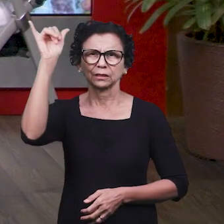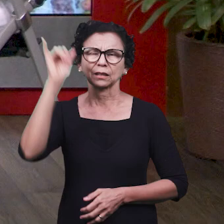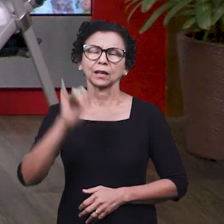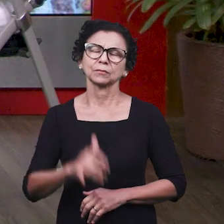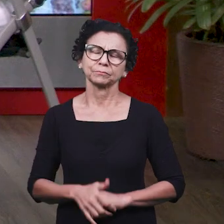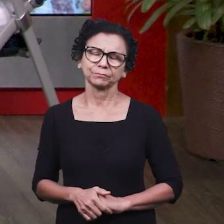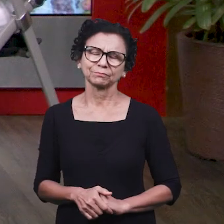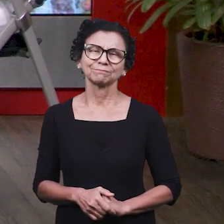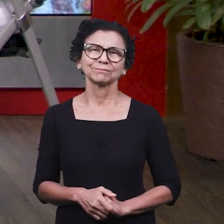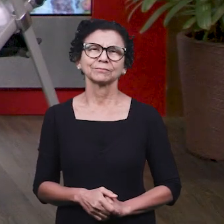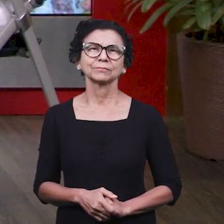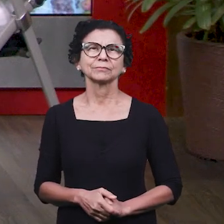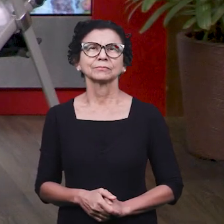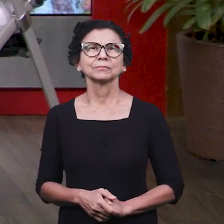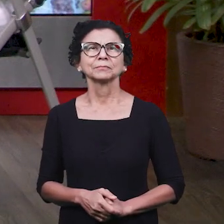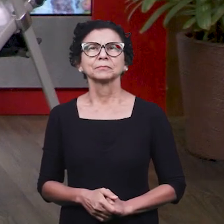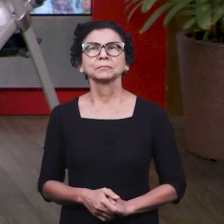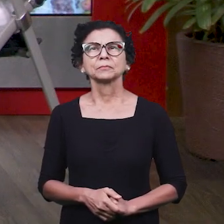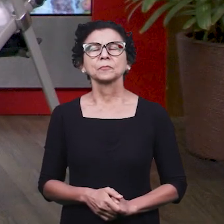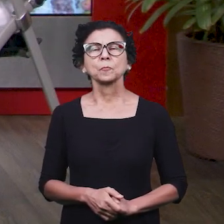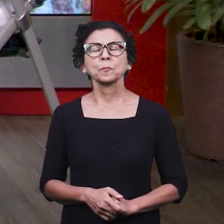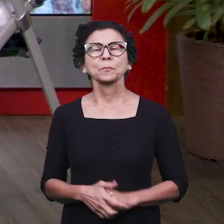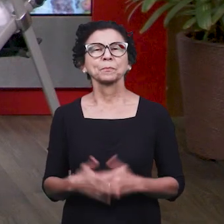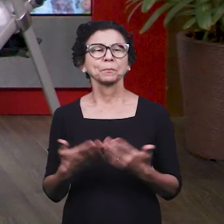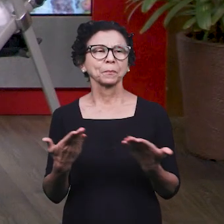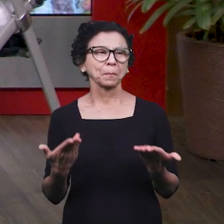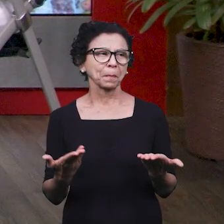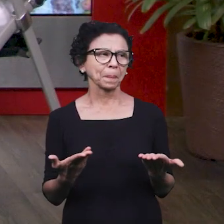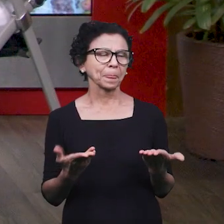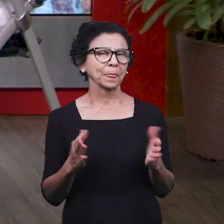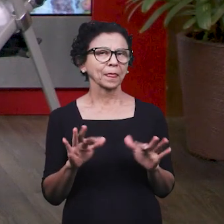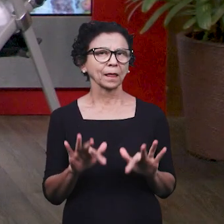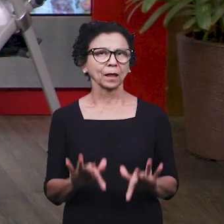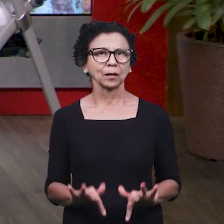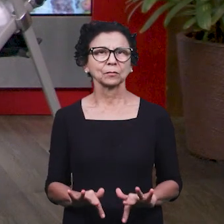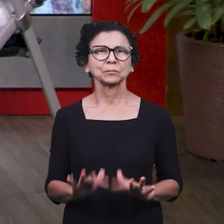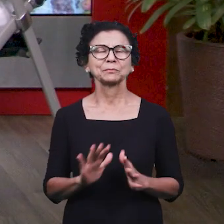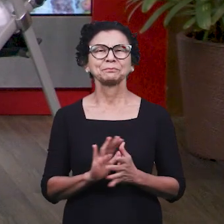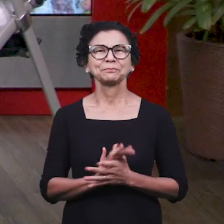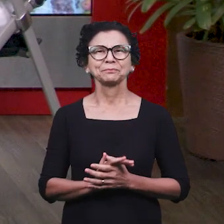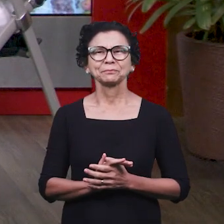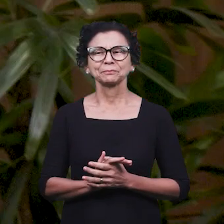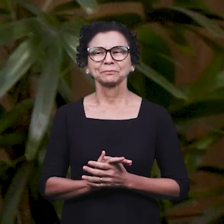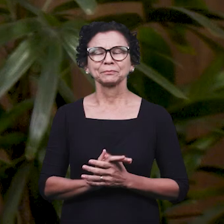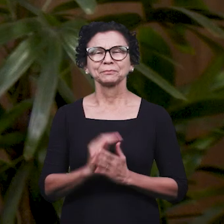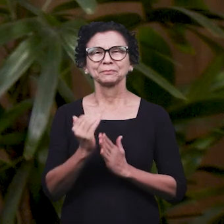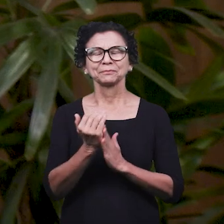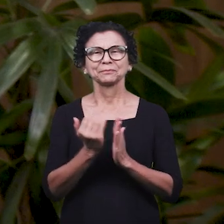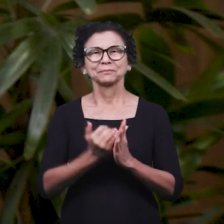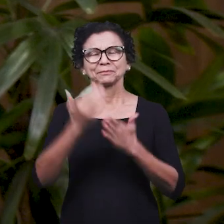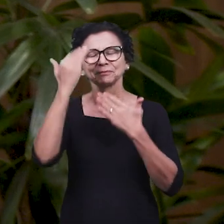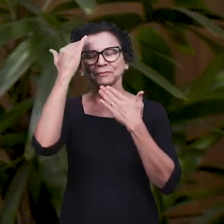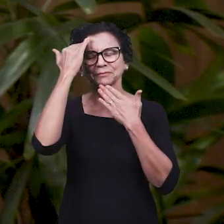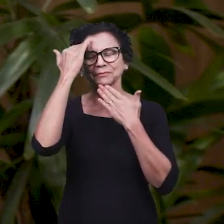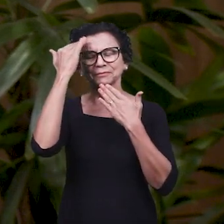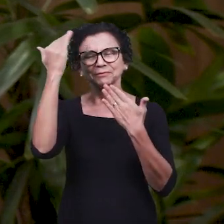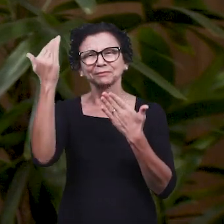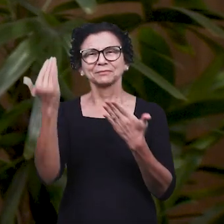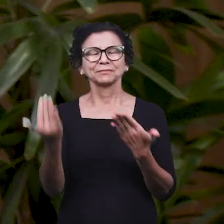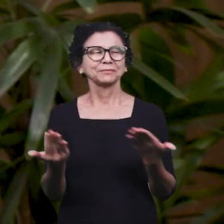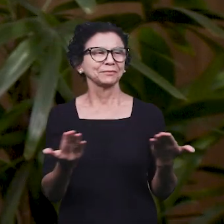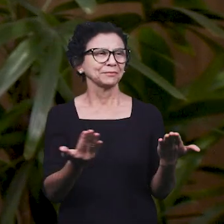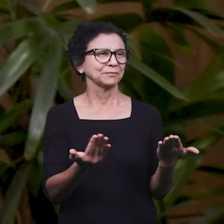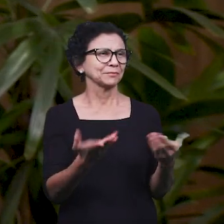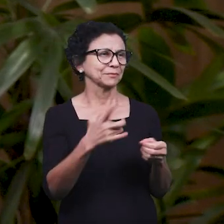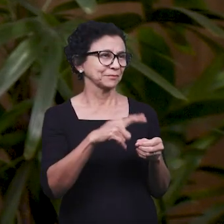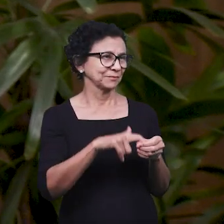Amém, Larissa. Uma ótima observação, né? E assim nós estamos finalizando mais um programa. Te agradeço por ter retornado,